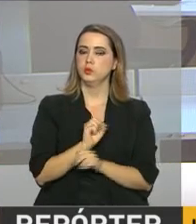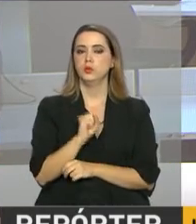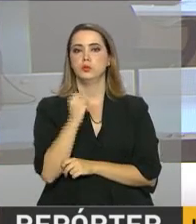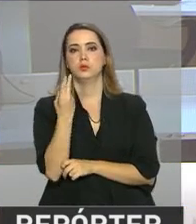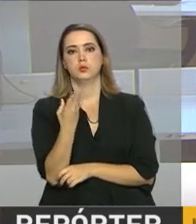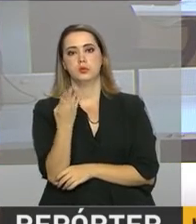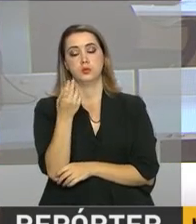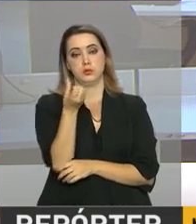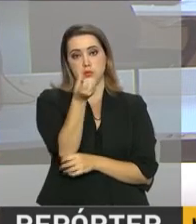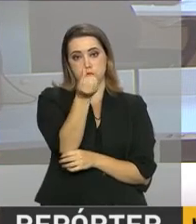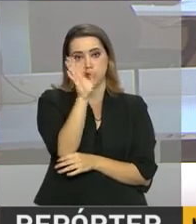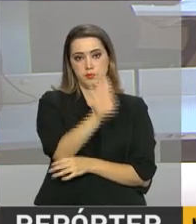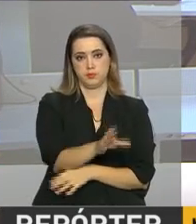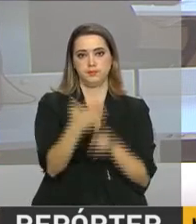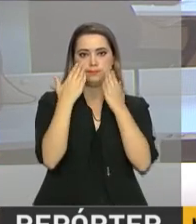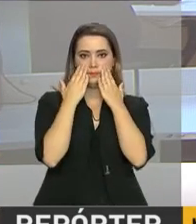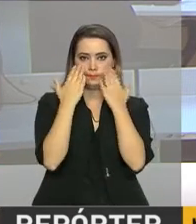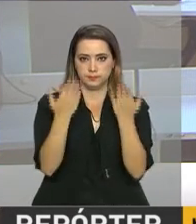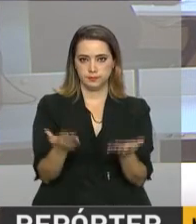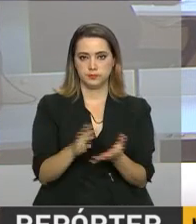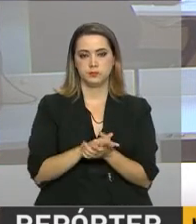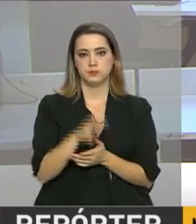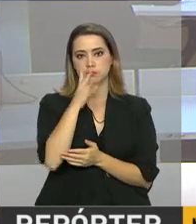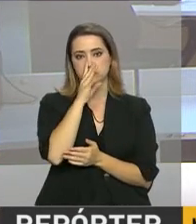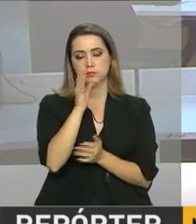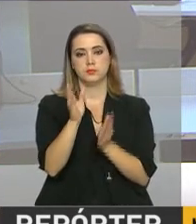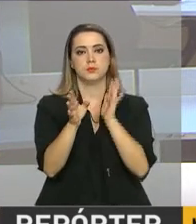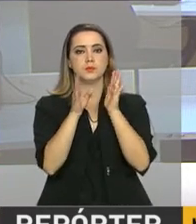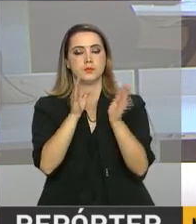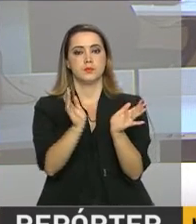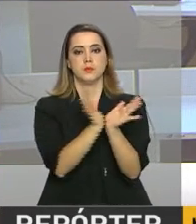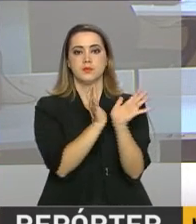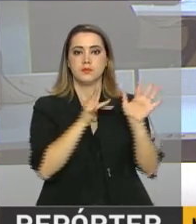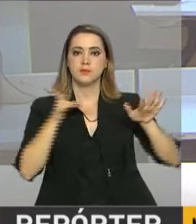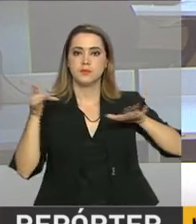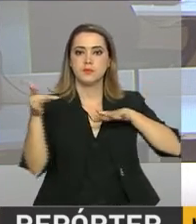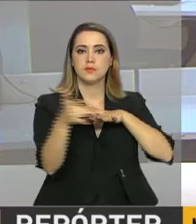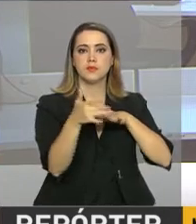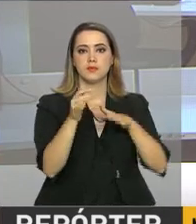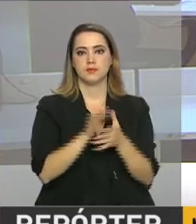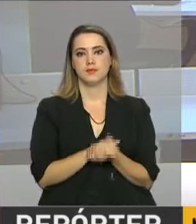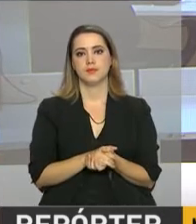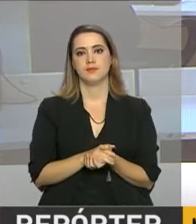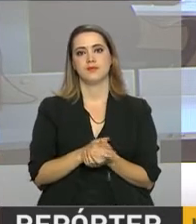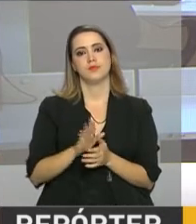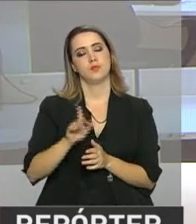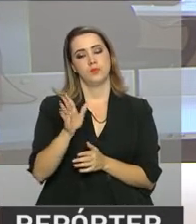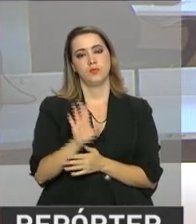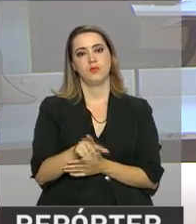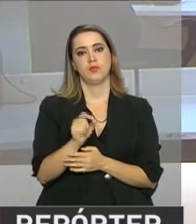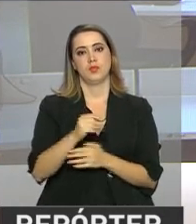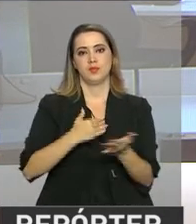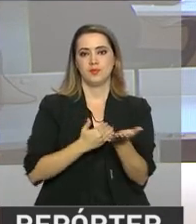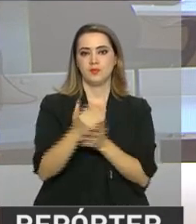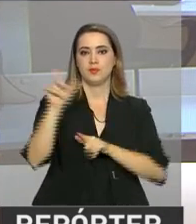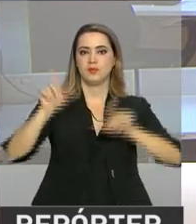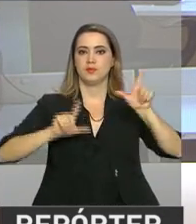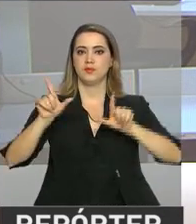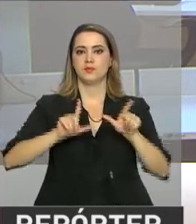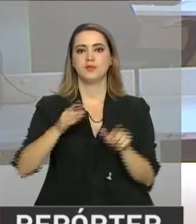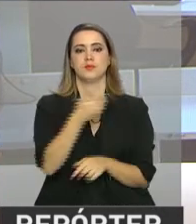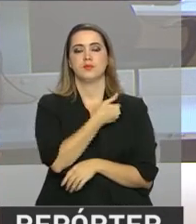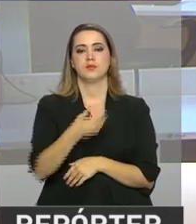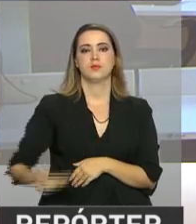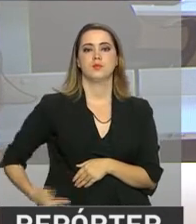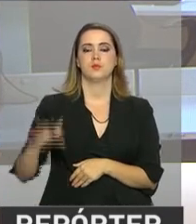informações o às seis da tarde na próxima edição acompanhe as novidades também pelas redes sociais então até daqui a pouco e continue com a gente aqui na